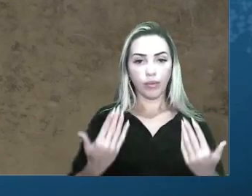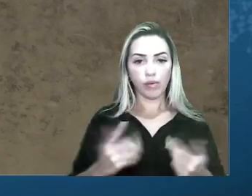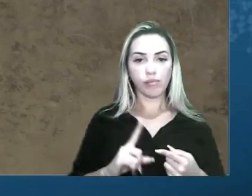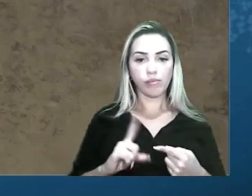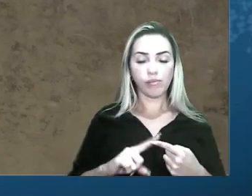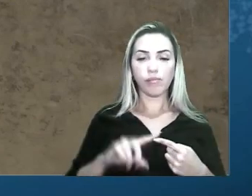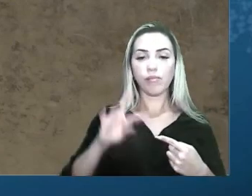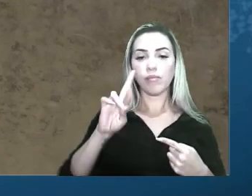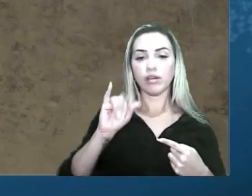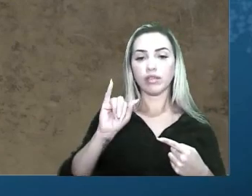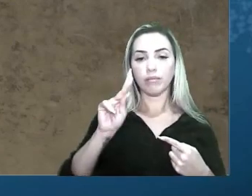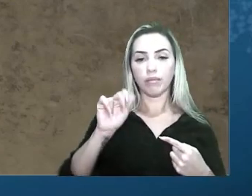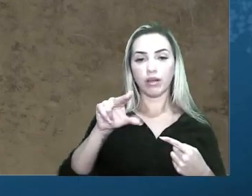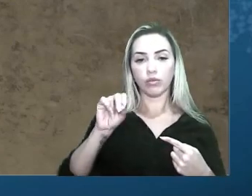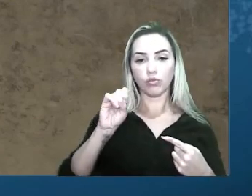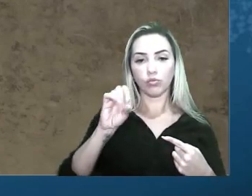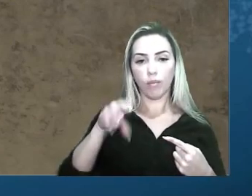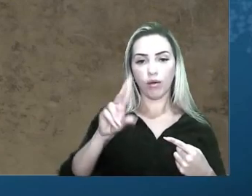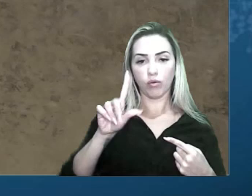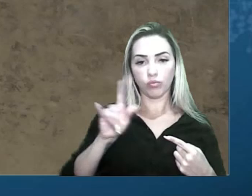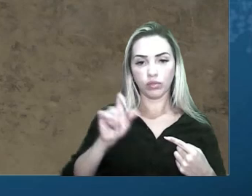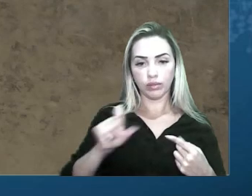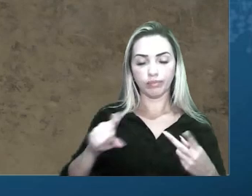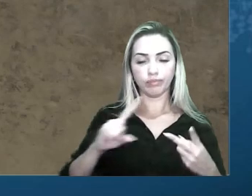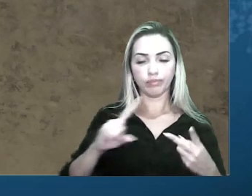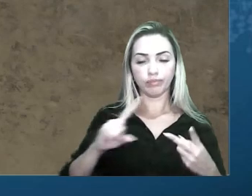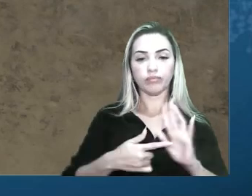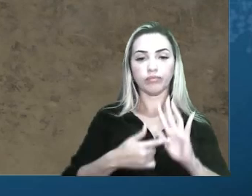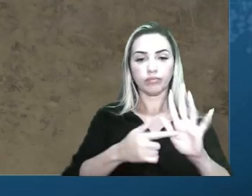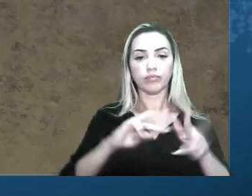Trypanosoma cruzi, expressão genética,